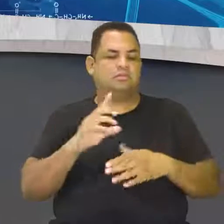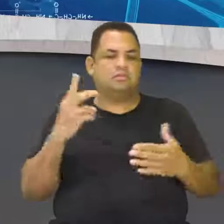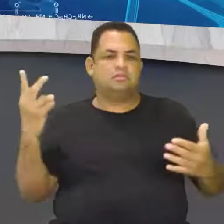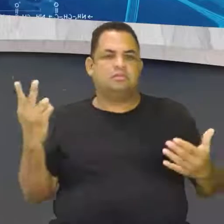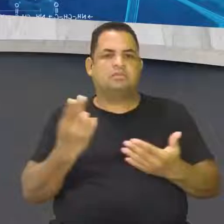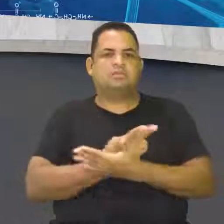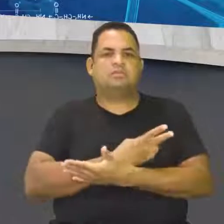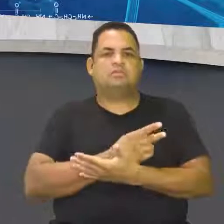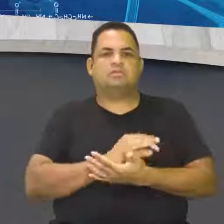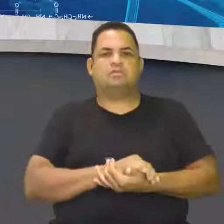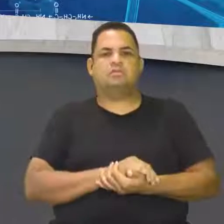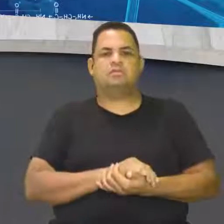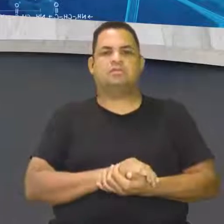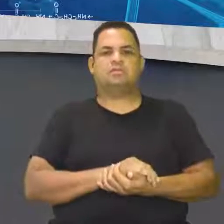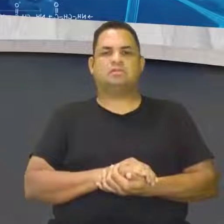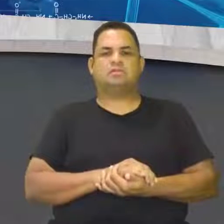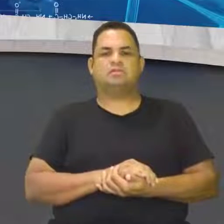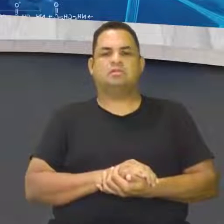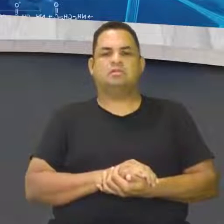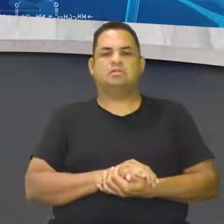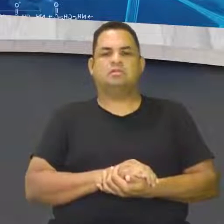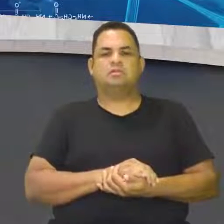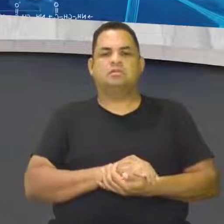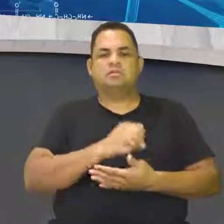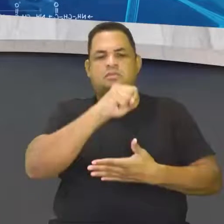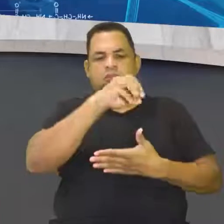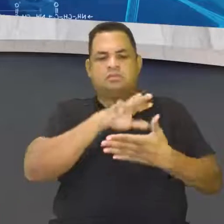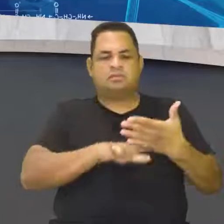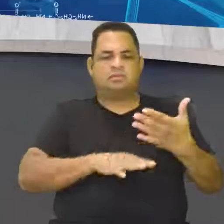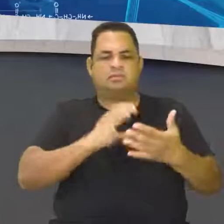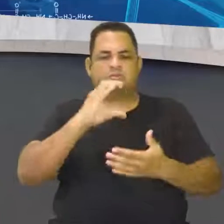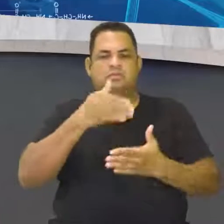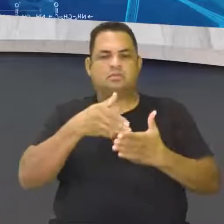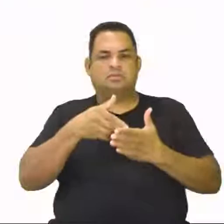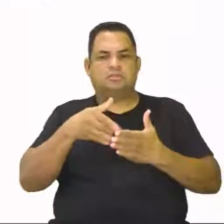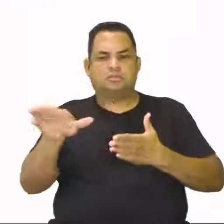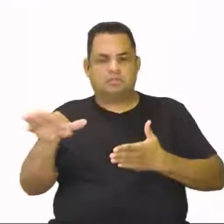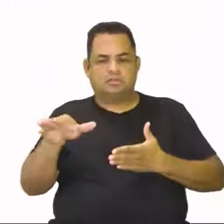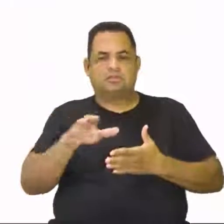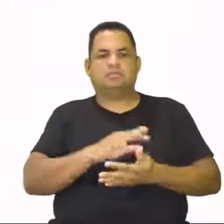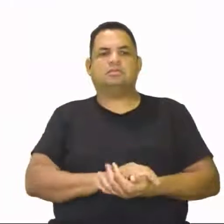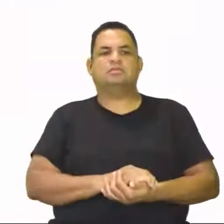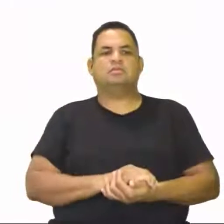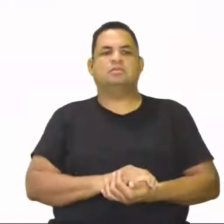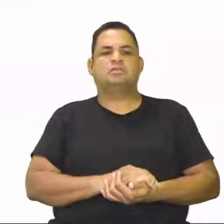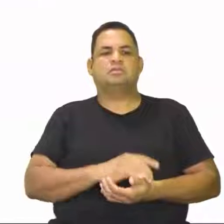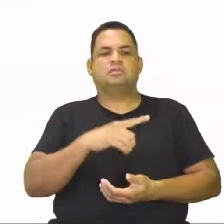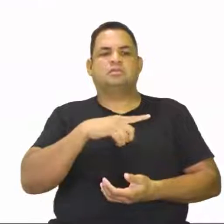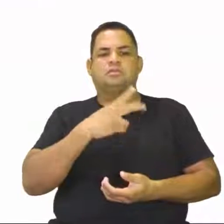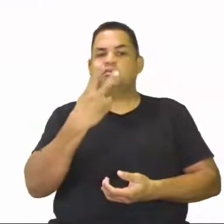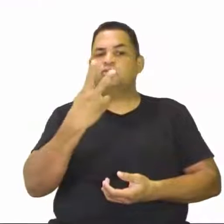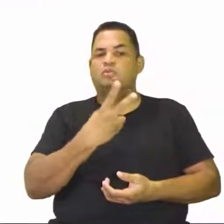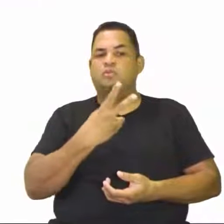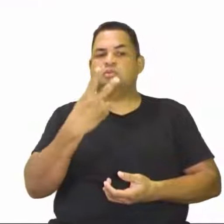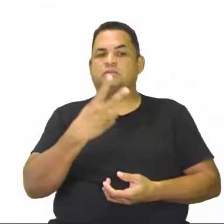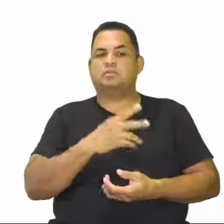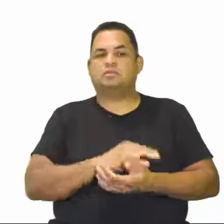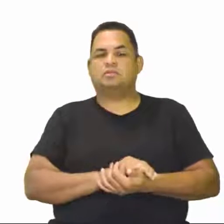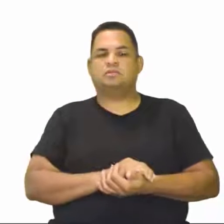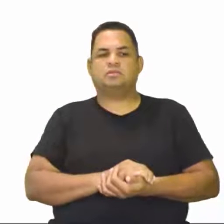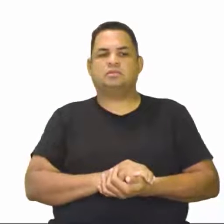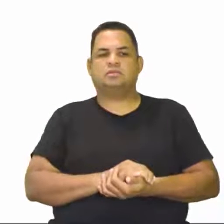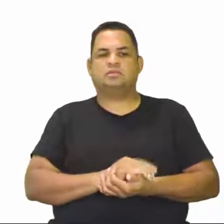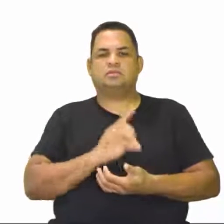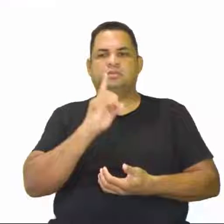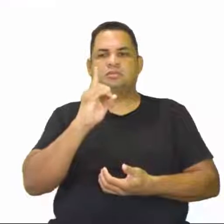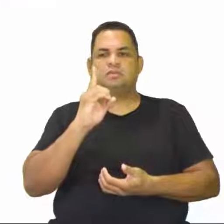professor? Verdade. Então, a nossa alternativa C, ó, fora de questão. Vamos voltar lá, que agora a gente só tem duas opções. Fala aqui